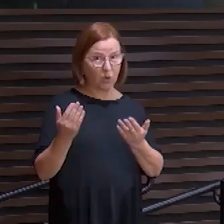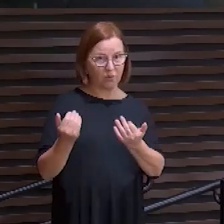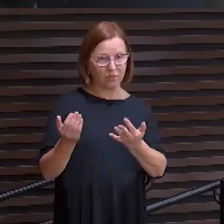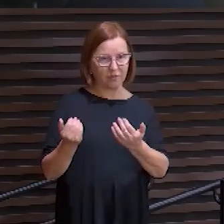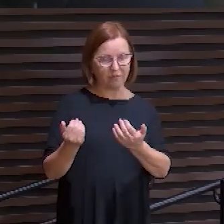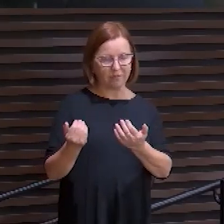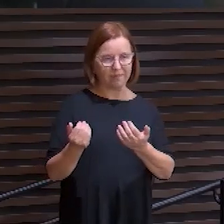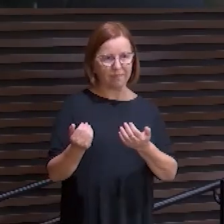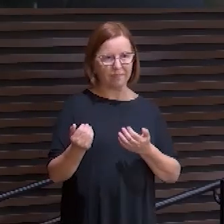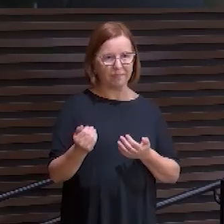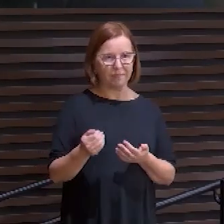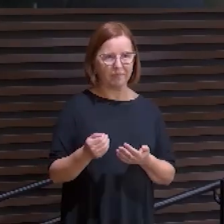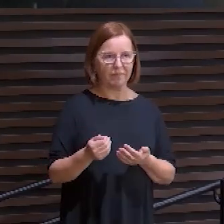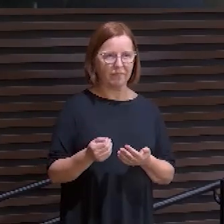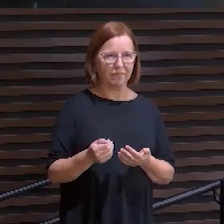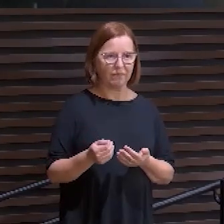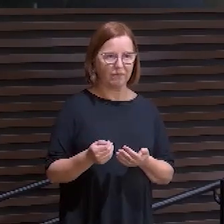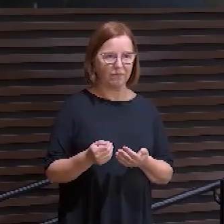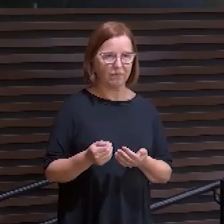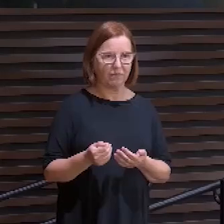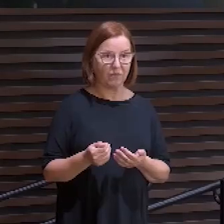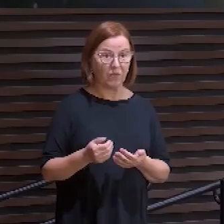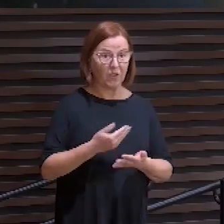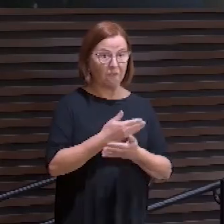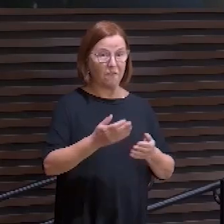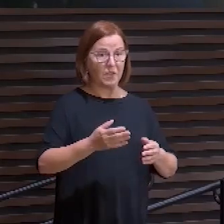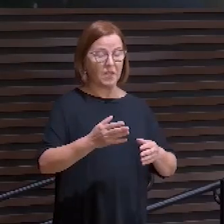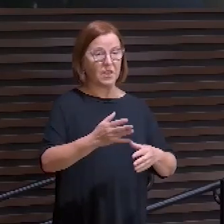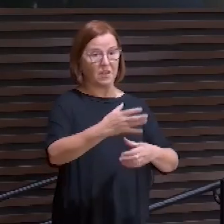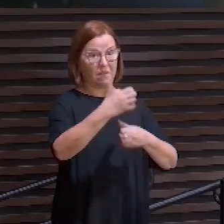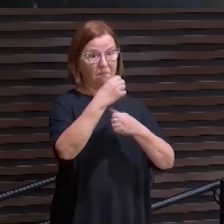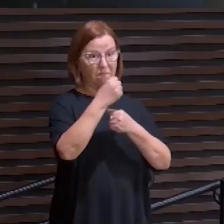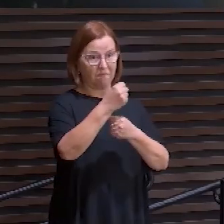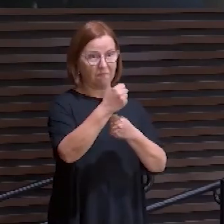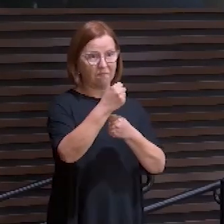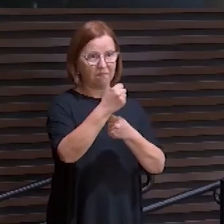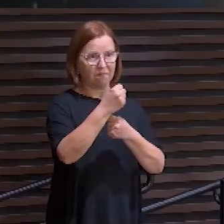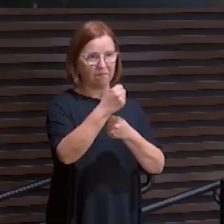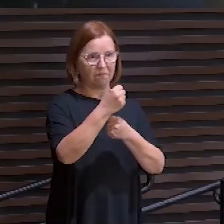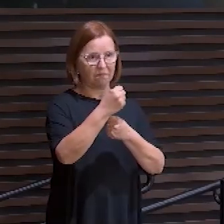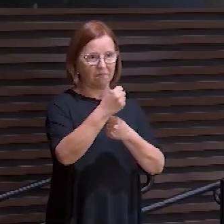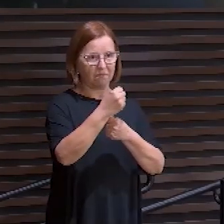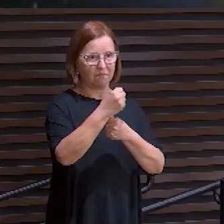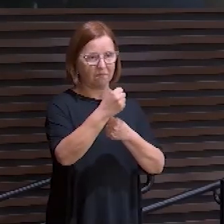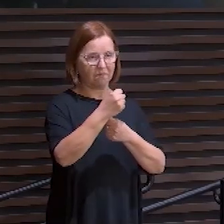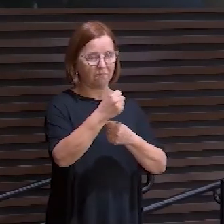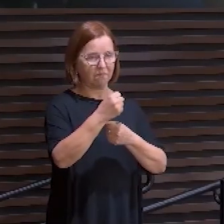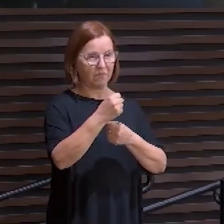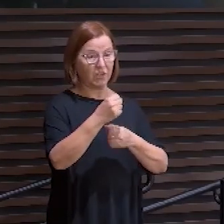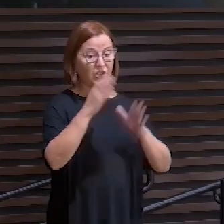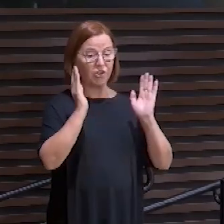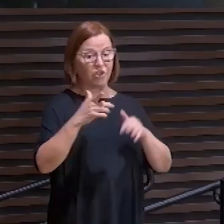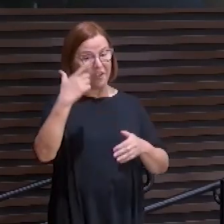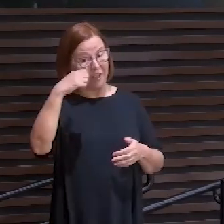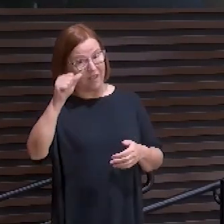Jovens, sois fortes e venceste o maligno.